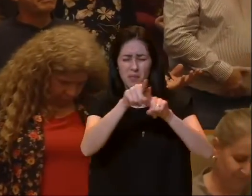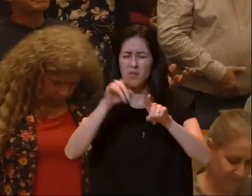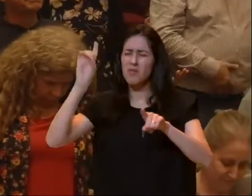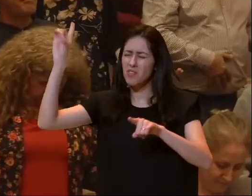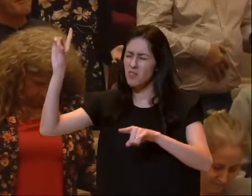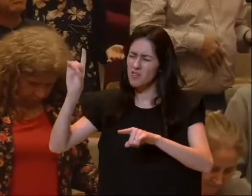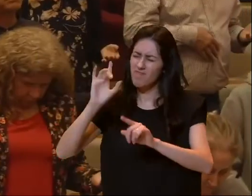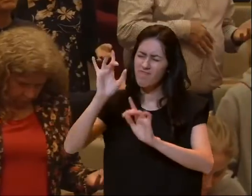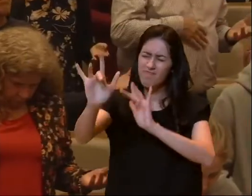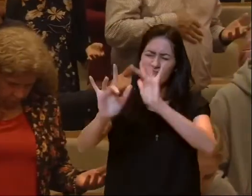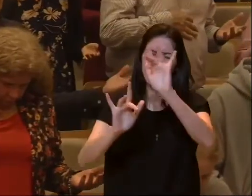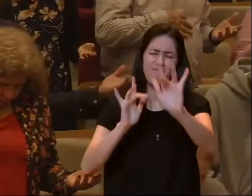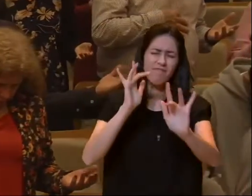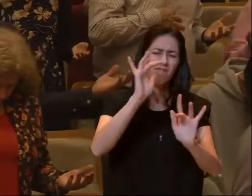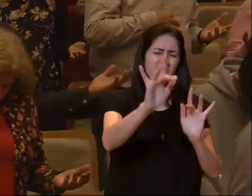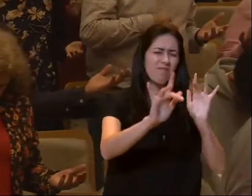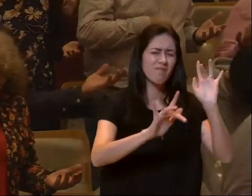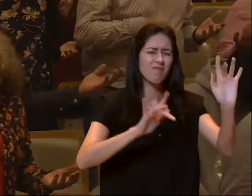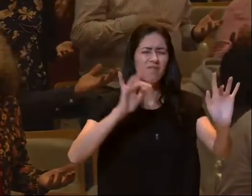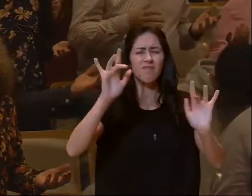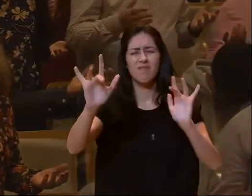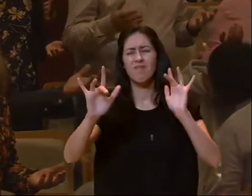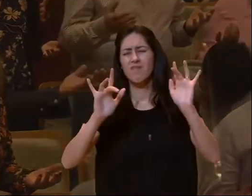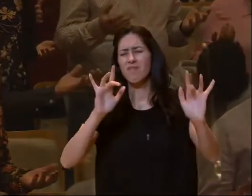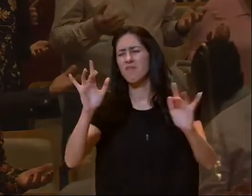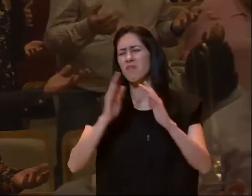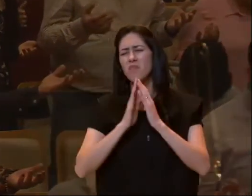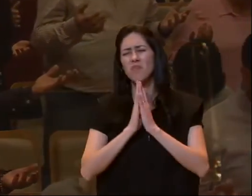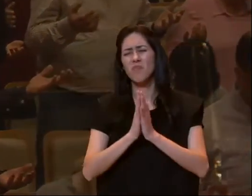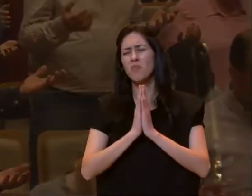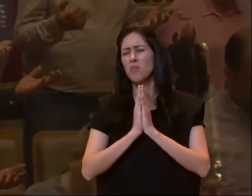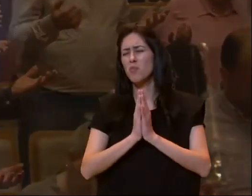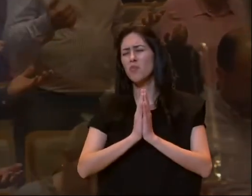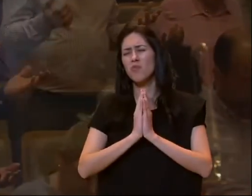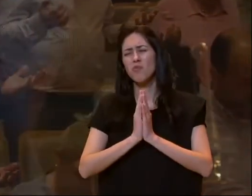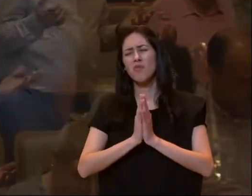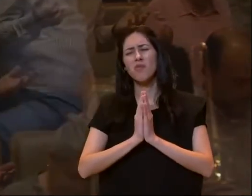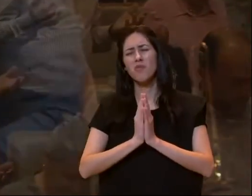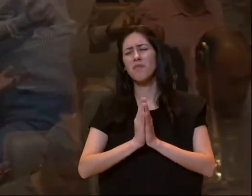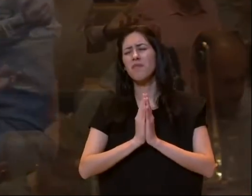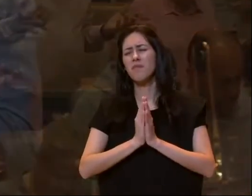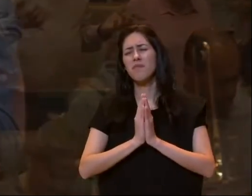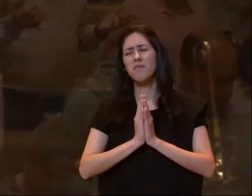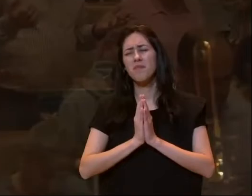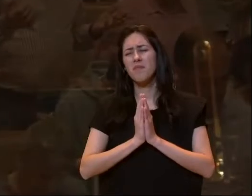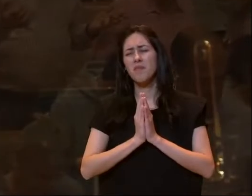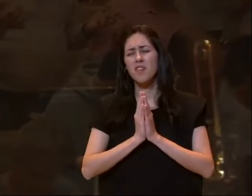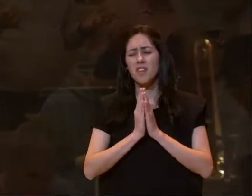visitados pelo Senhor de forma maravilhosa. A oração